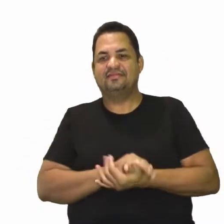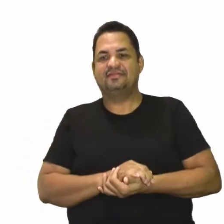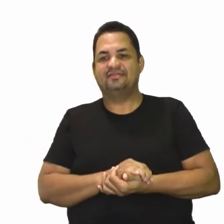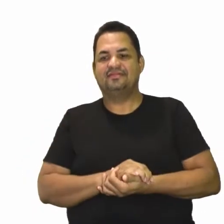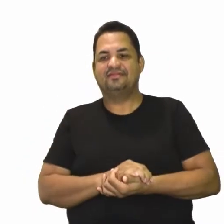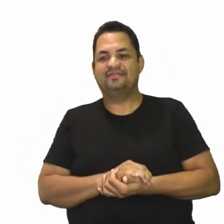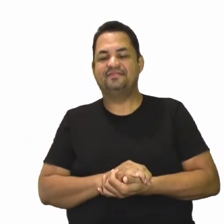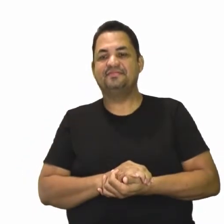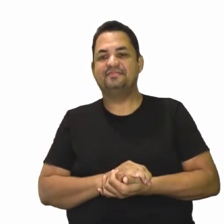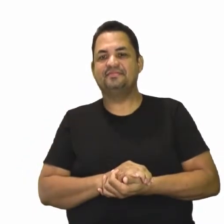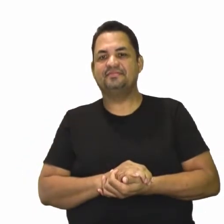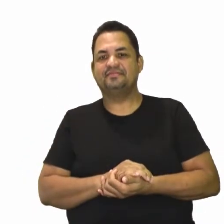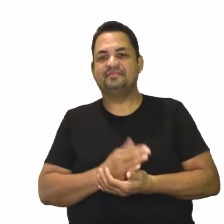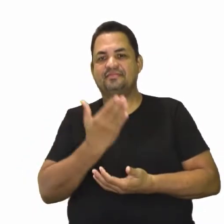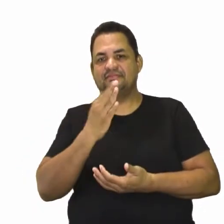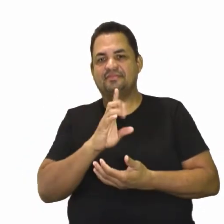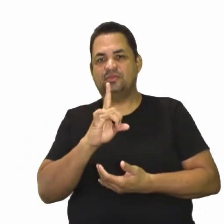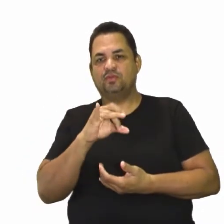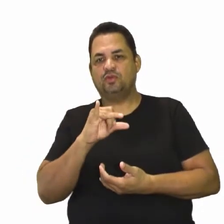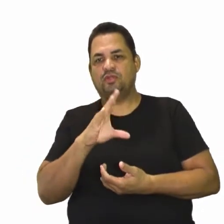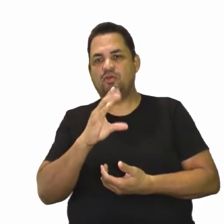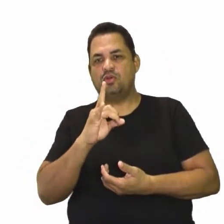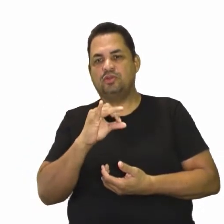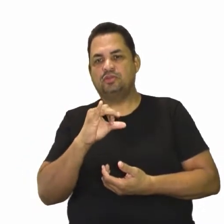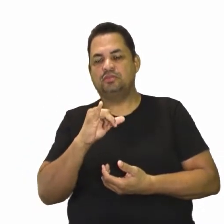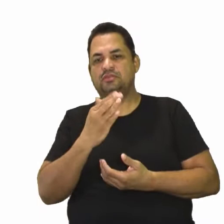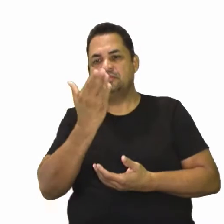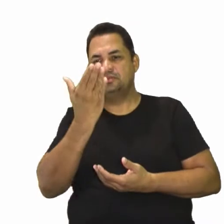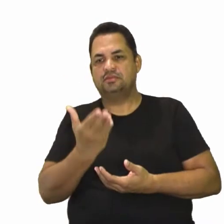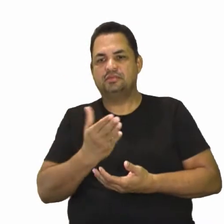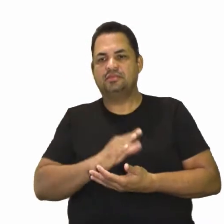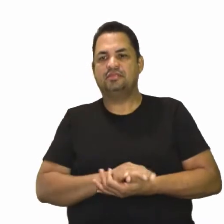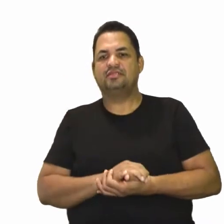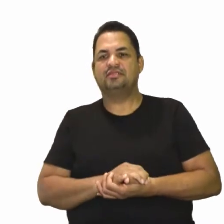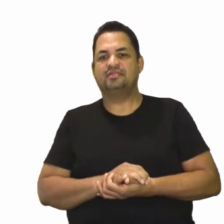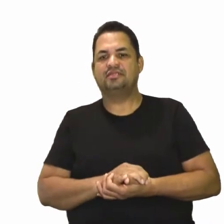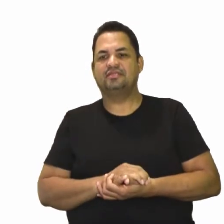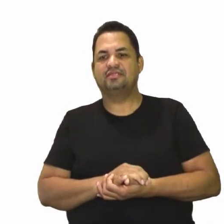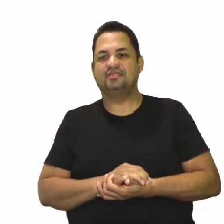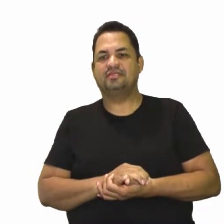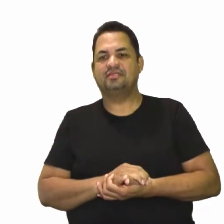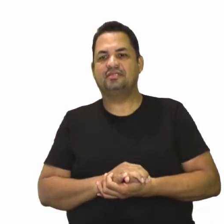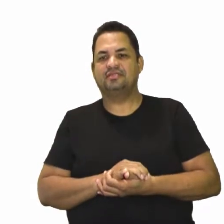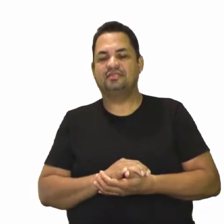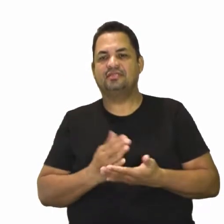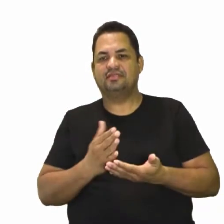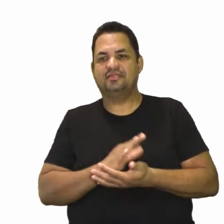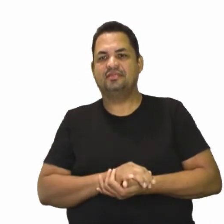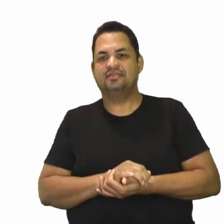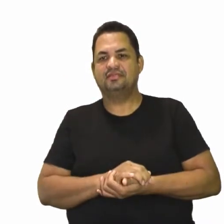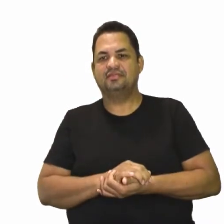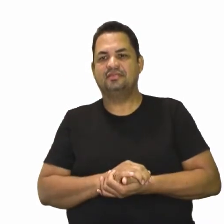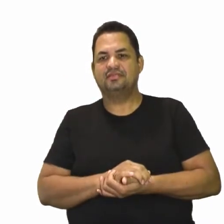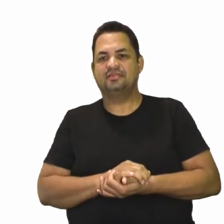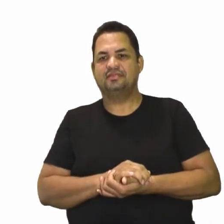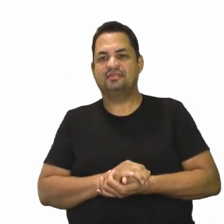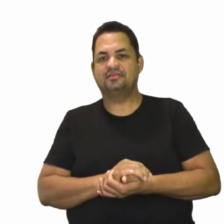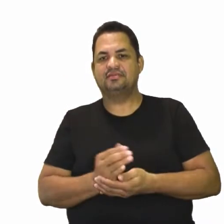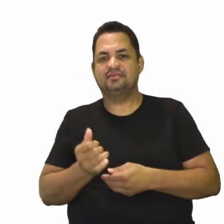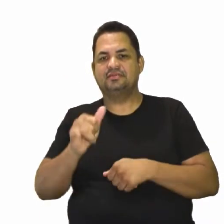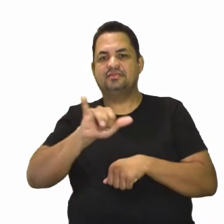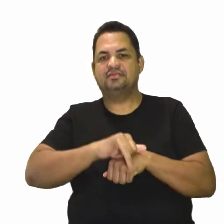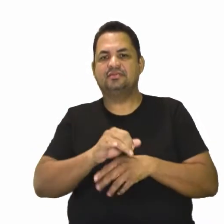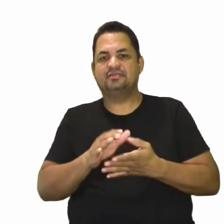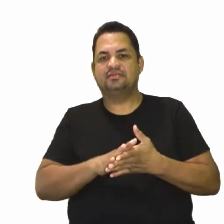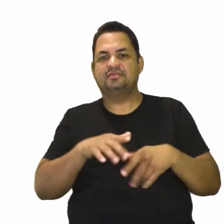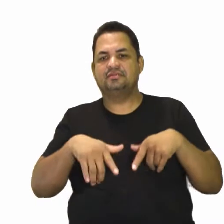Interna. Departamento de Operação e Informação. Departamento de Operações e Informações e Centro de